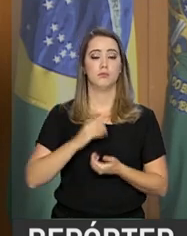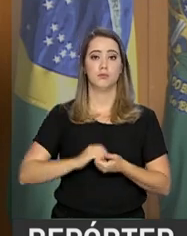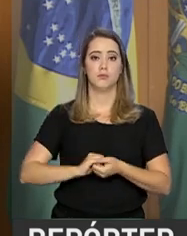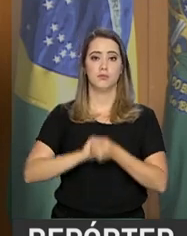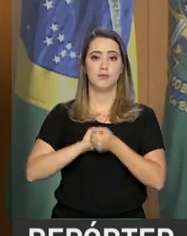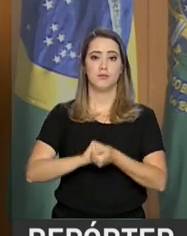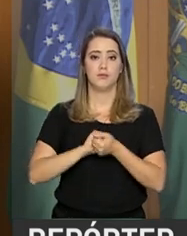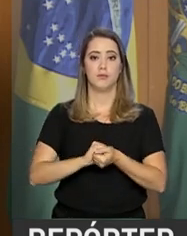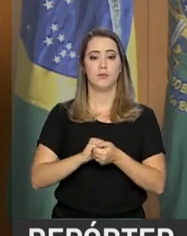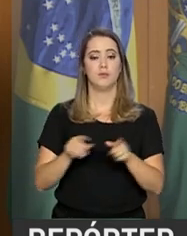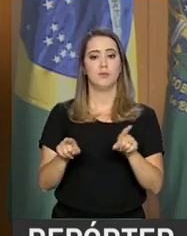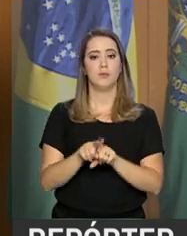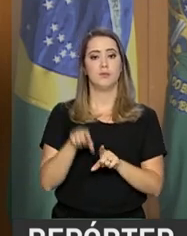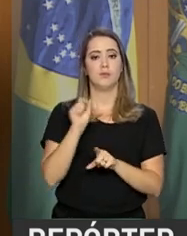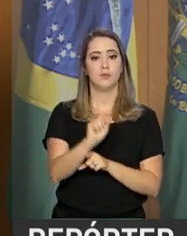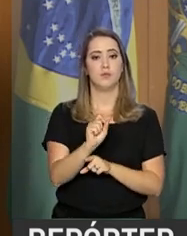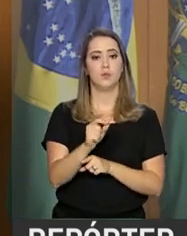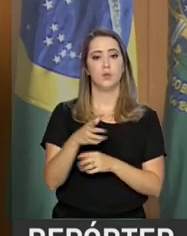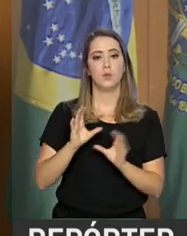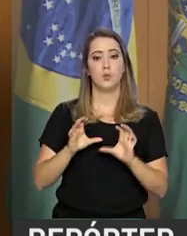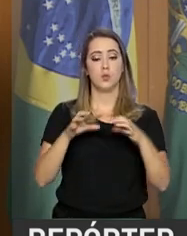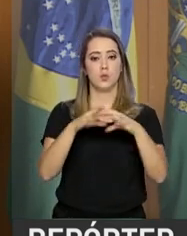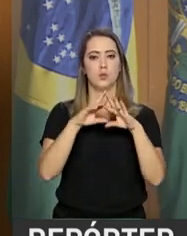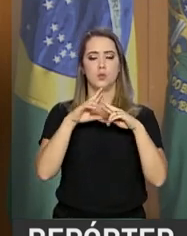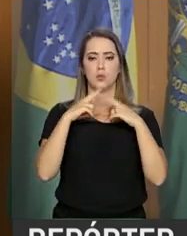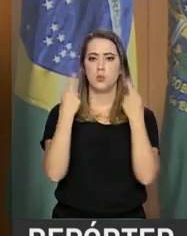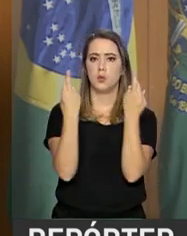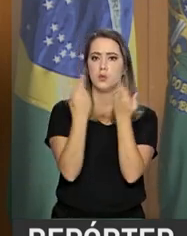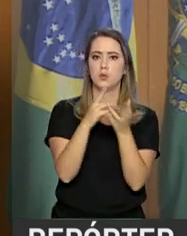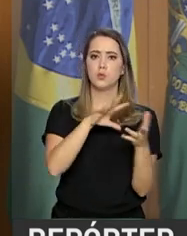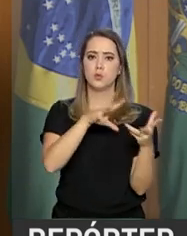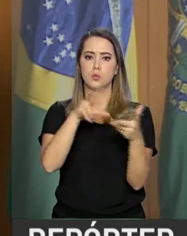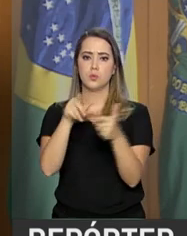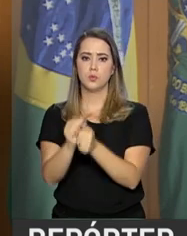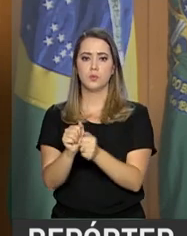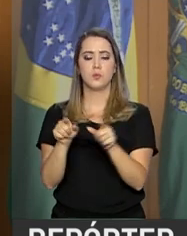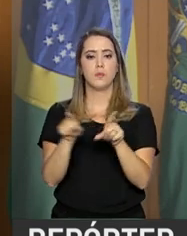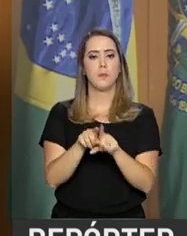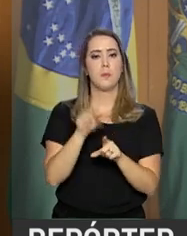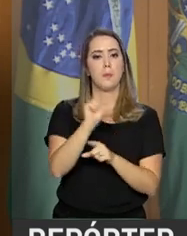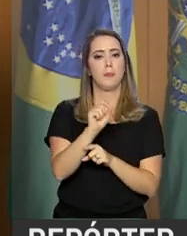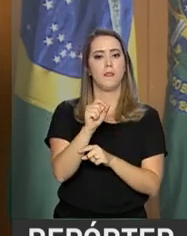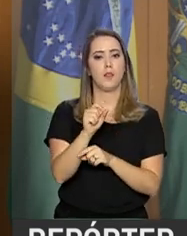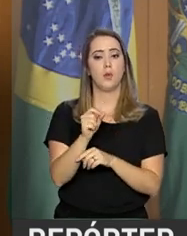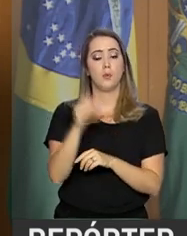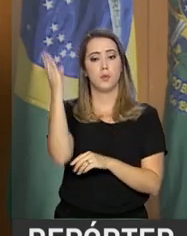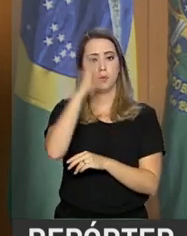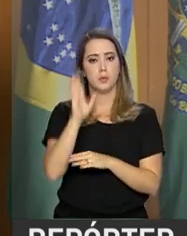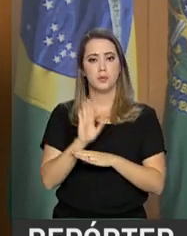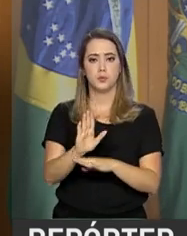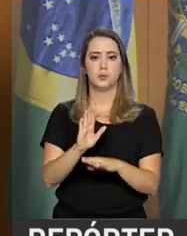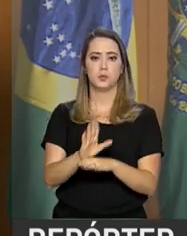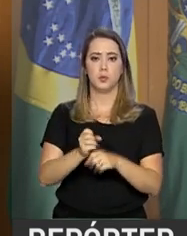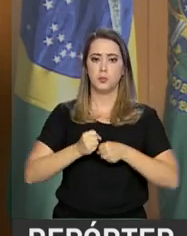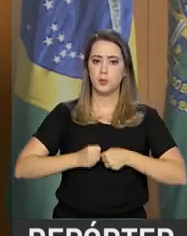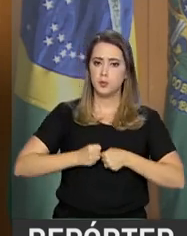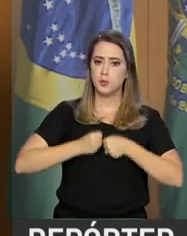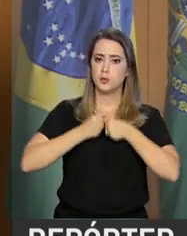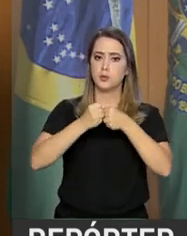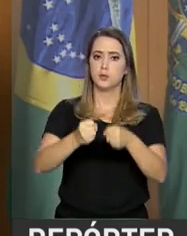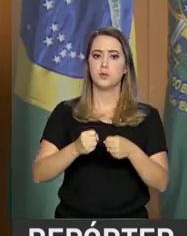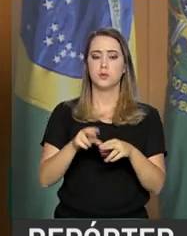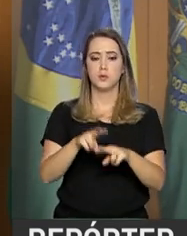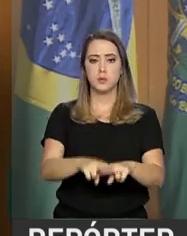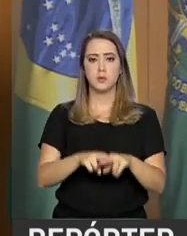participantes desta cúpula mundial dos oceanos o brasil apoia plenamente seus esforços em favor